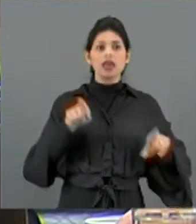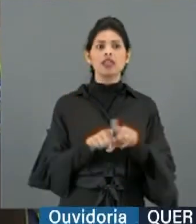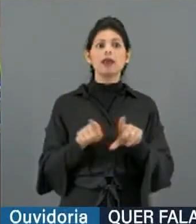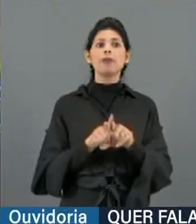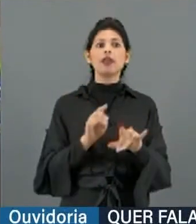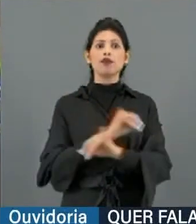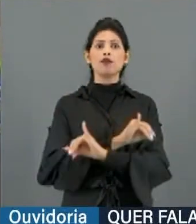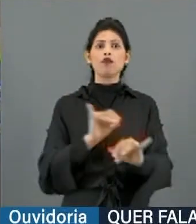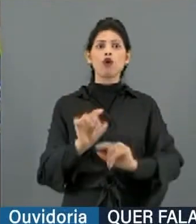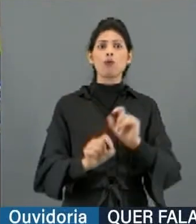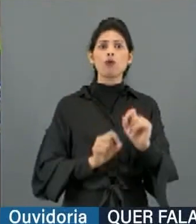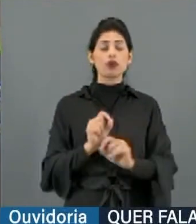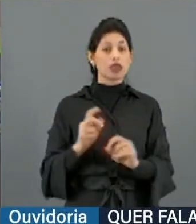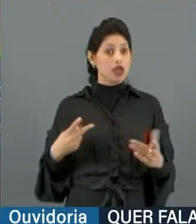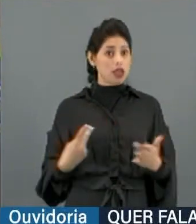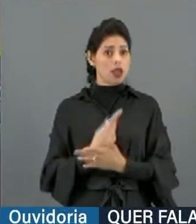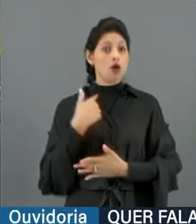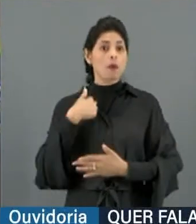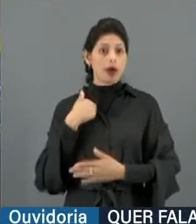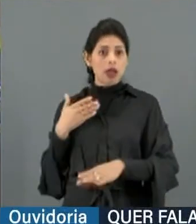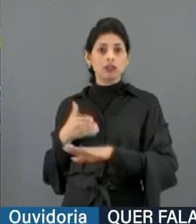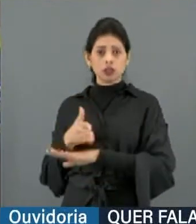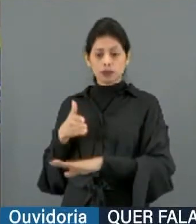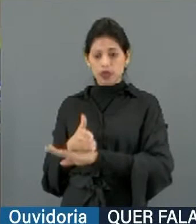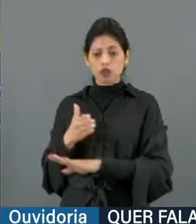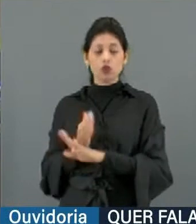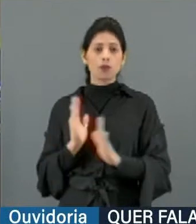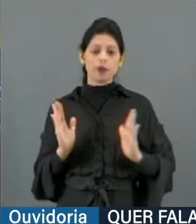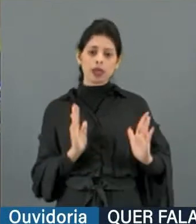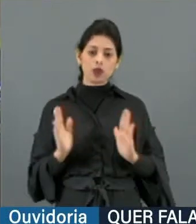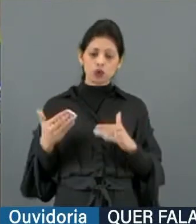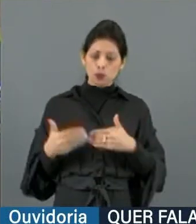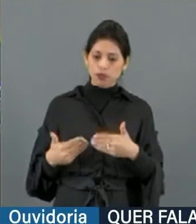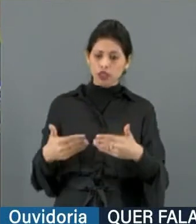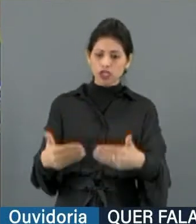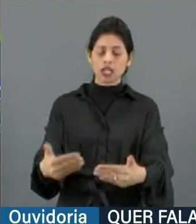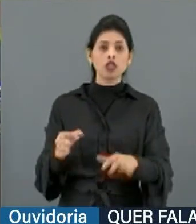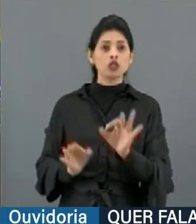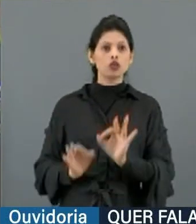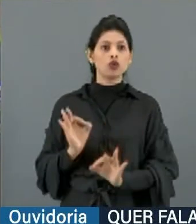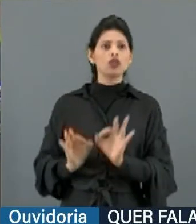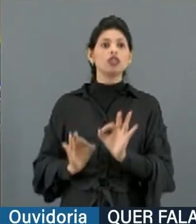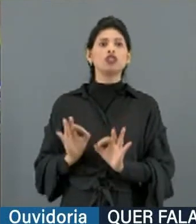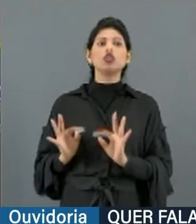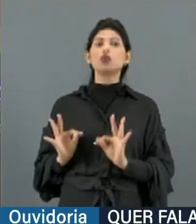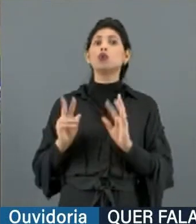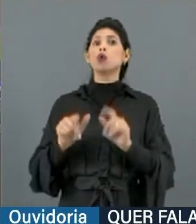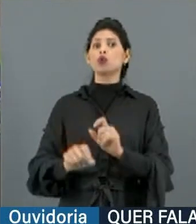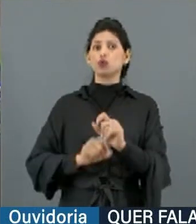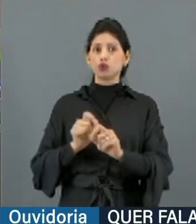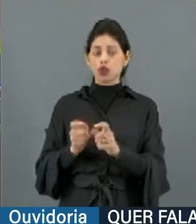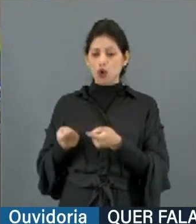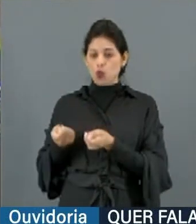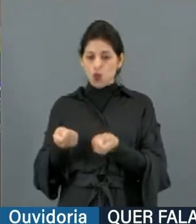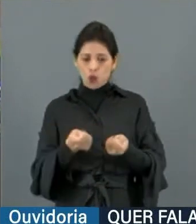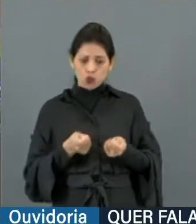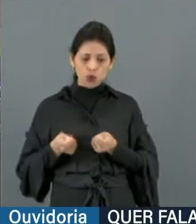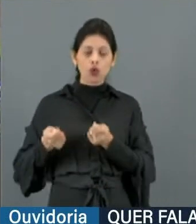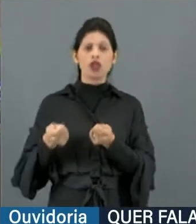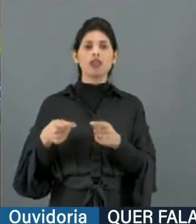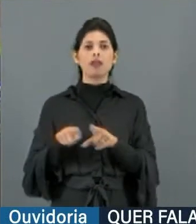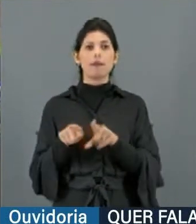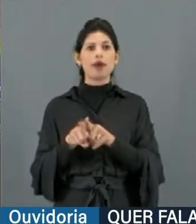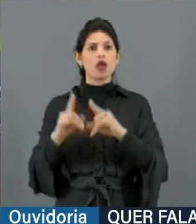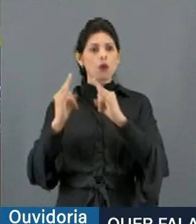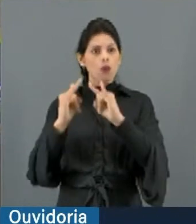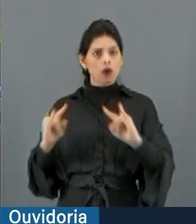esclareço, enquanto estive no Ministério da Justiça, a Polícia Federal teve total liberdade para monitorar esses acampamentos. E, inclusive, foi